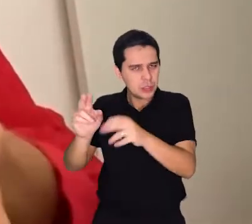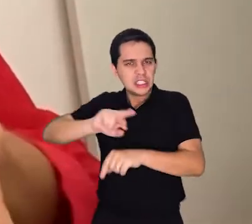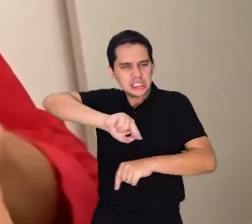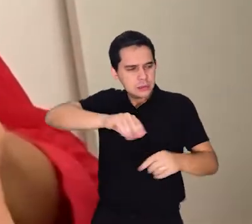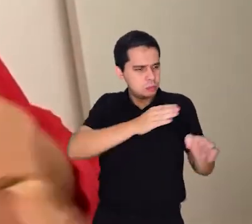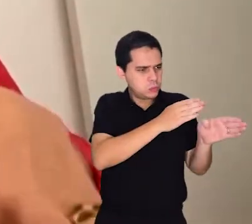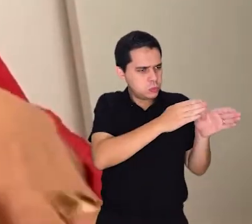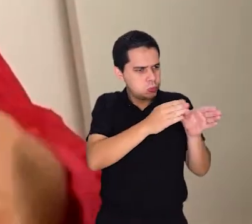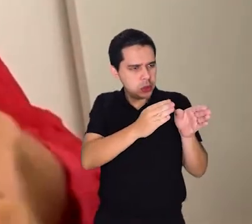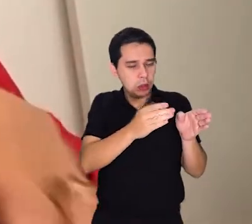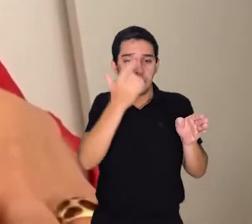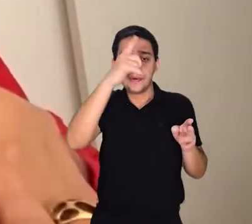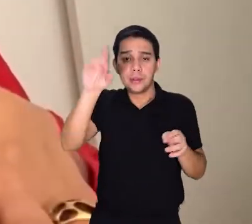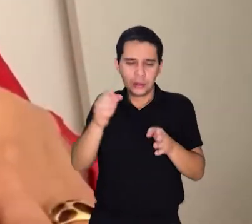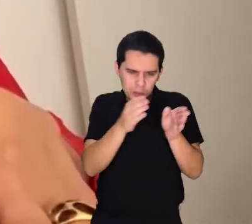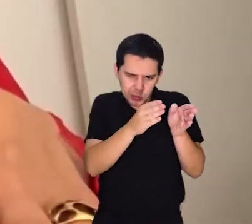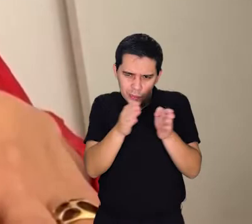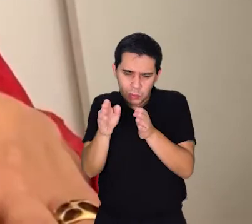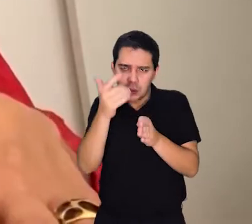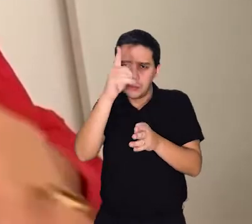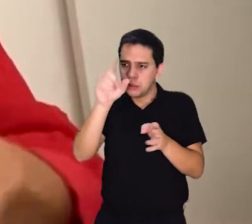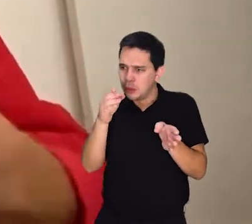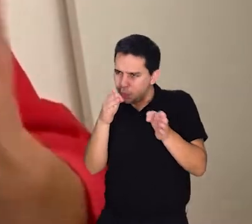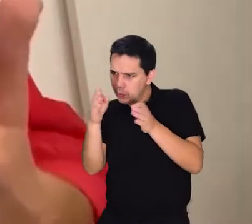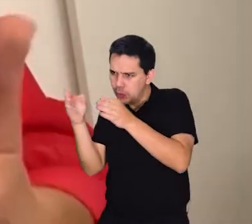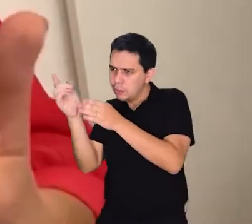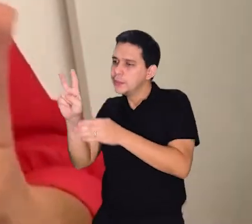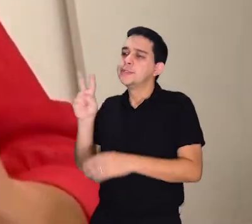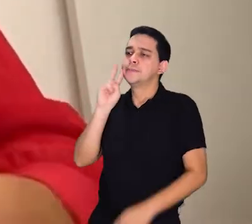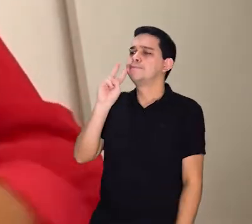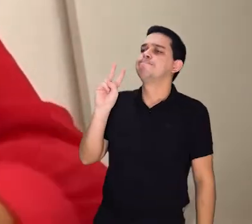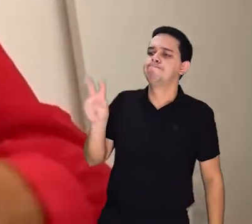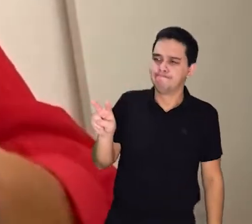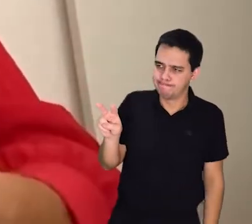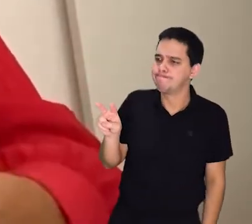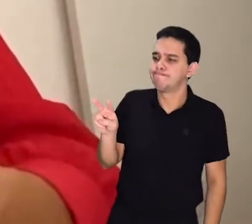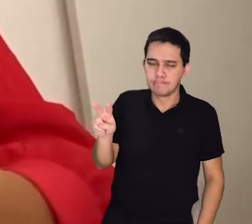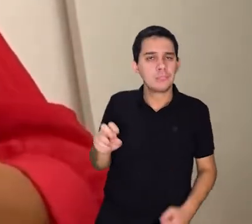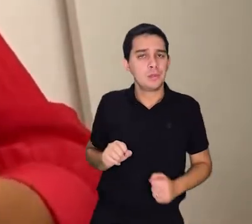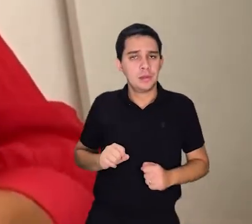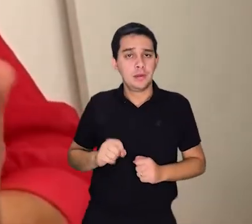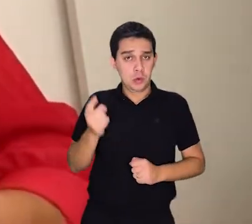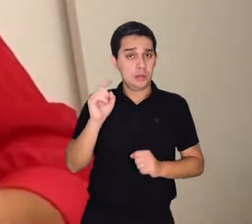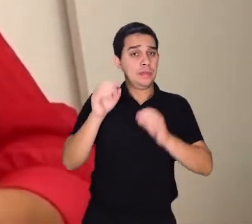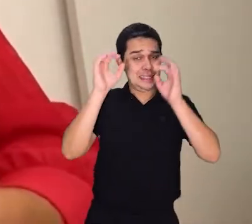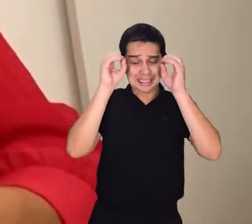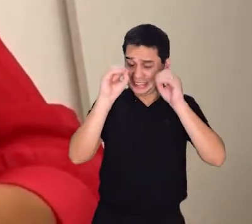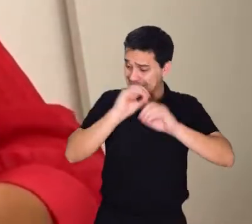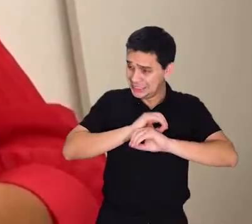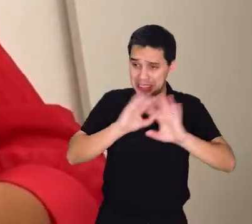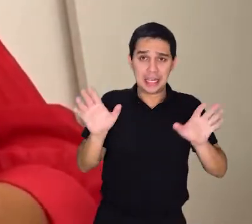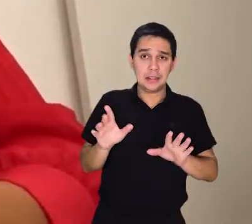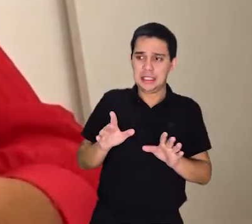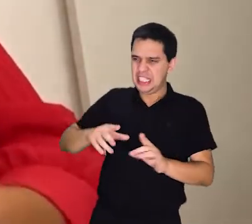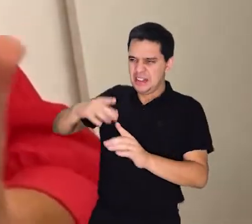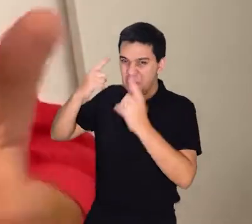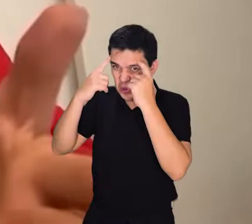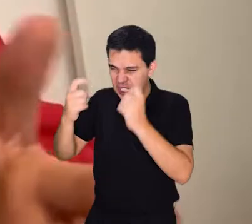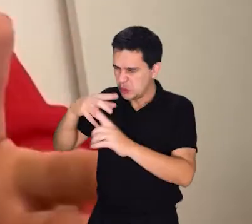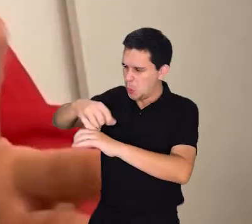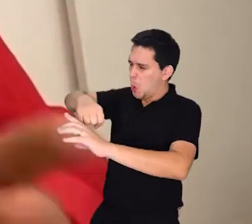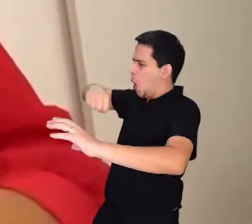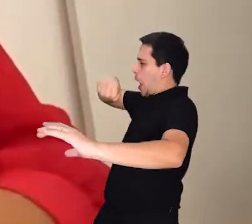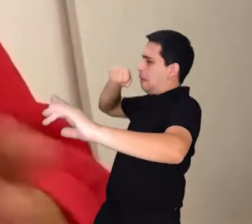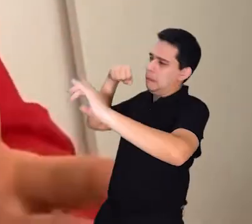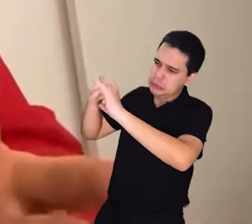possível analisar essa movimentação. É claro que essas agressões não acontecem em locais que têm imagem, né? As